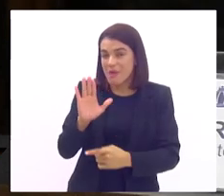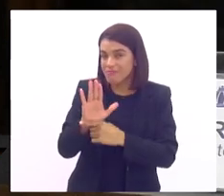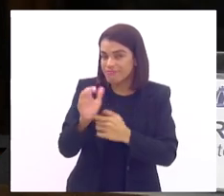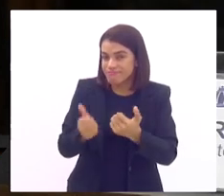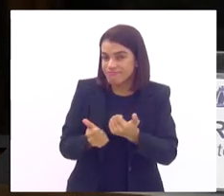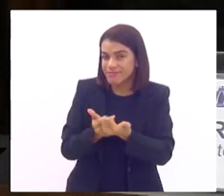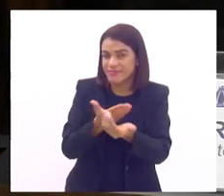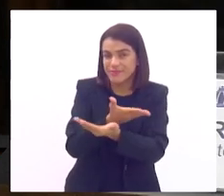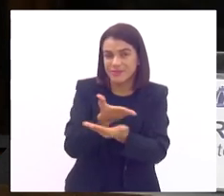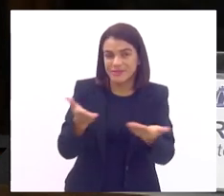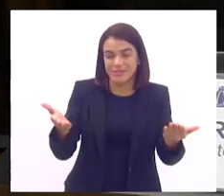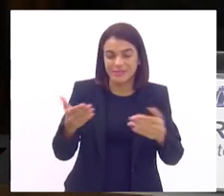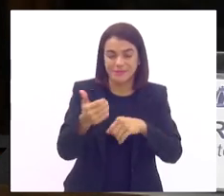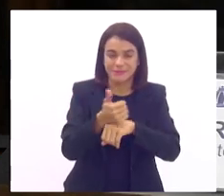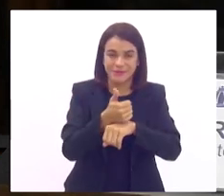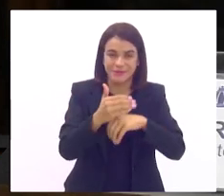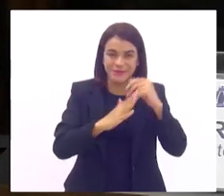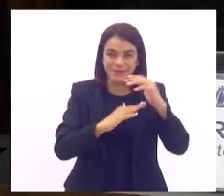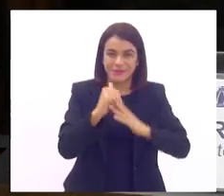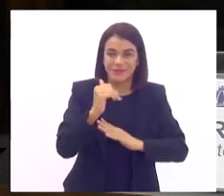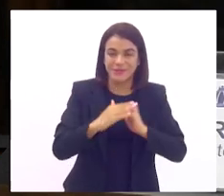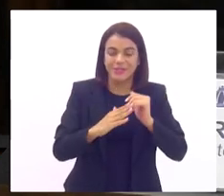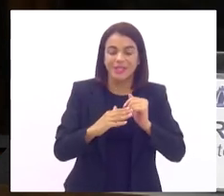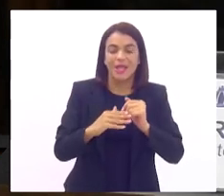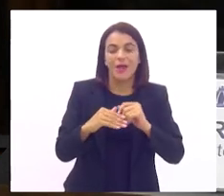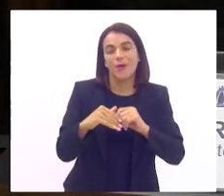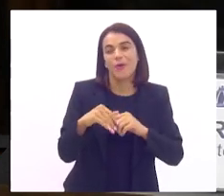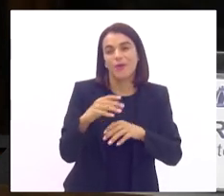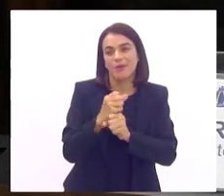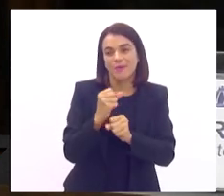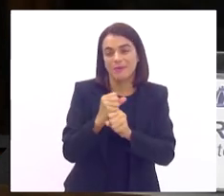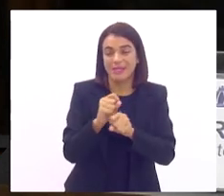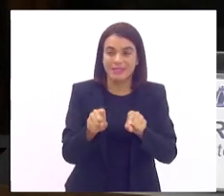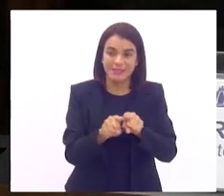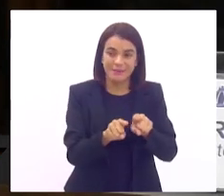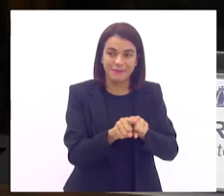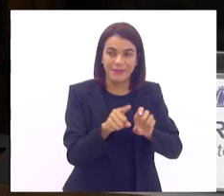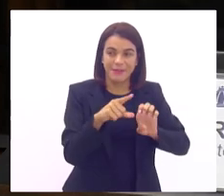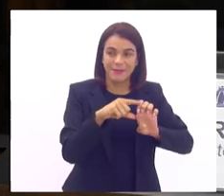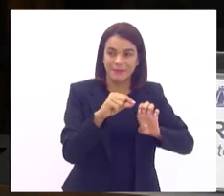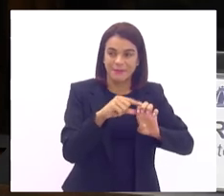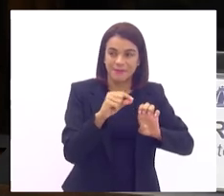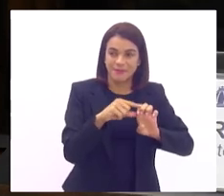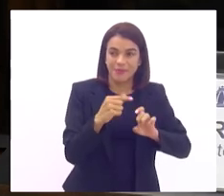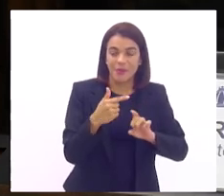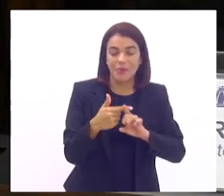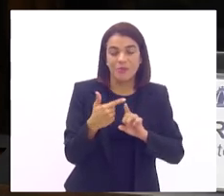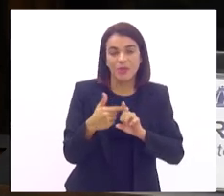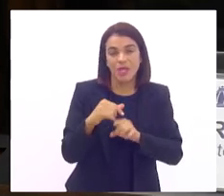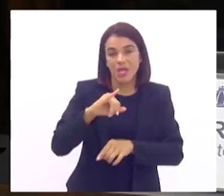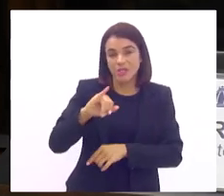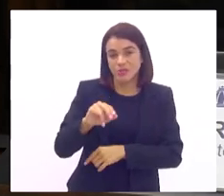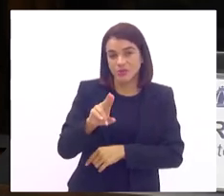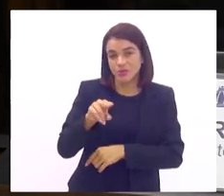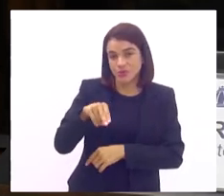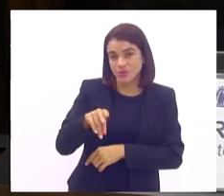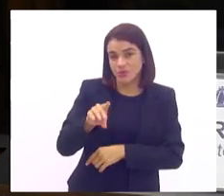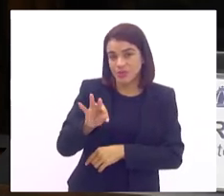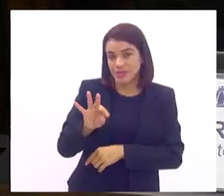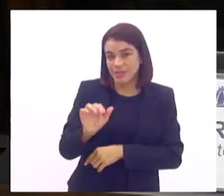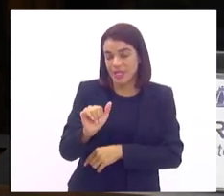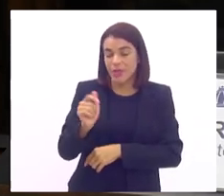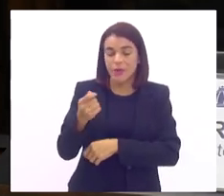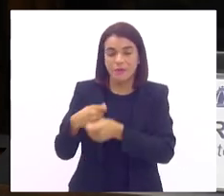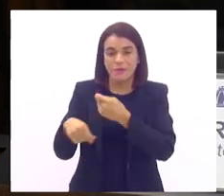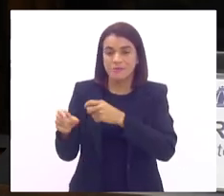vocês, contabilistas, e os empreendedores. Até porque a junta comercial é a porta de entrada do